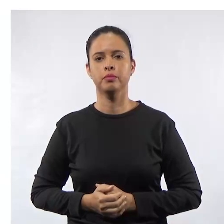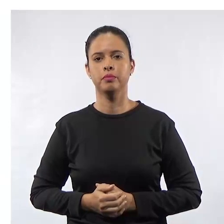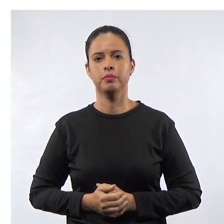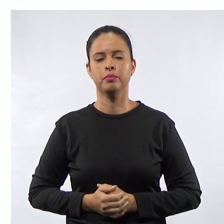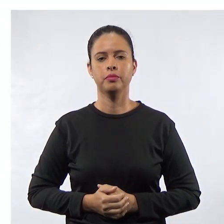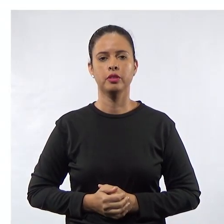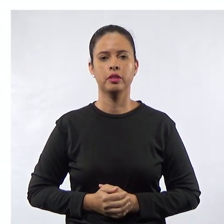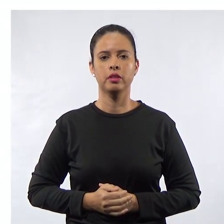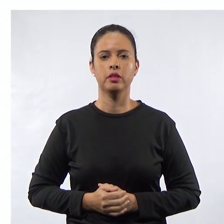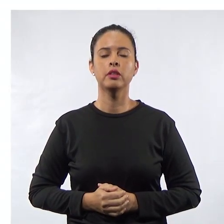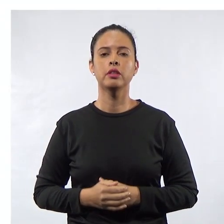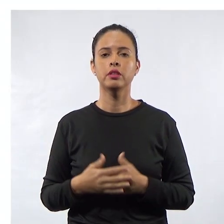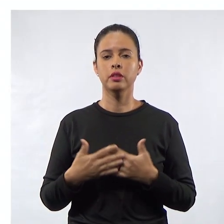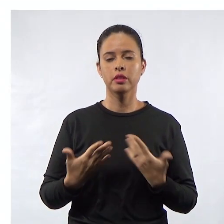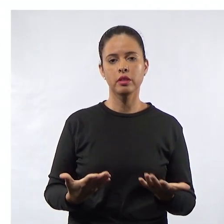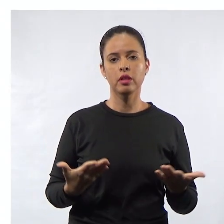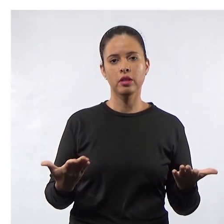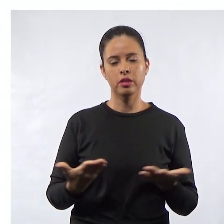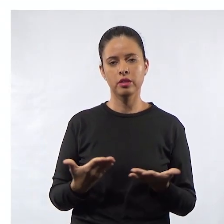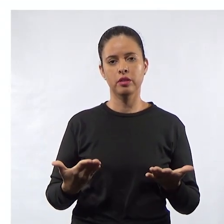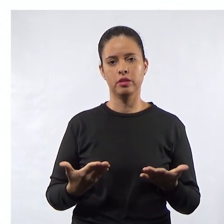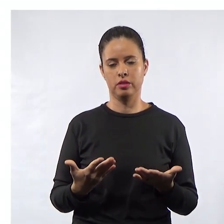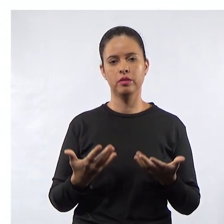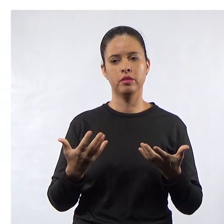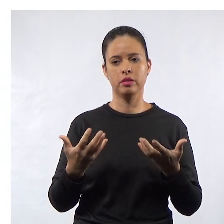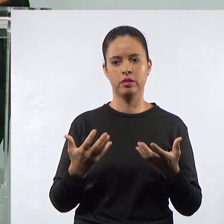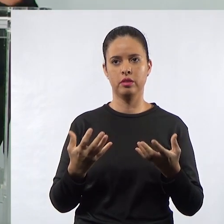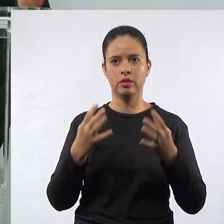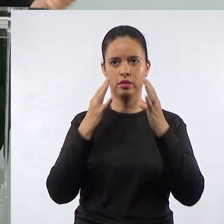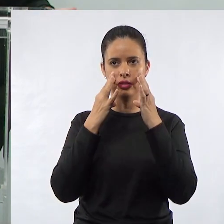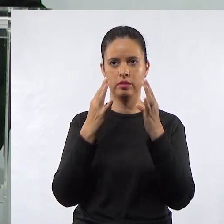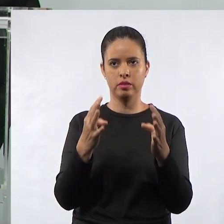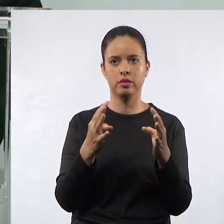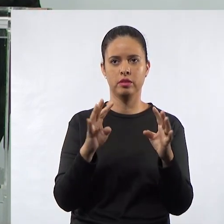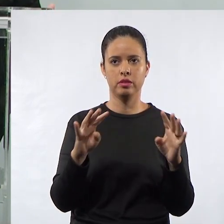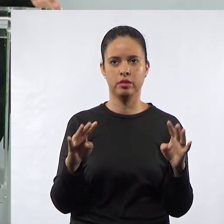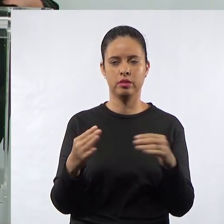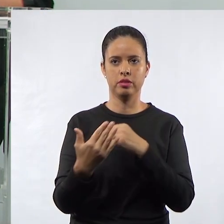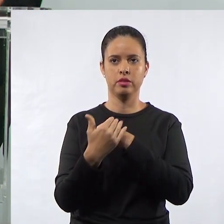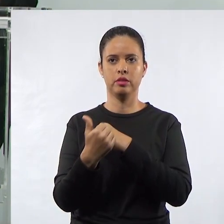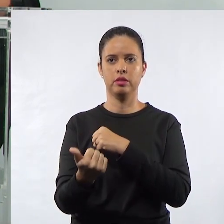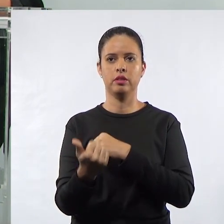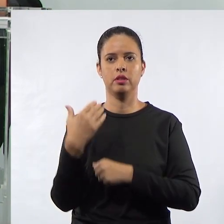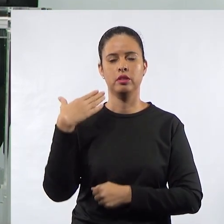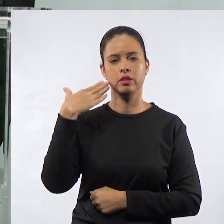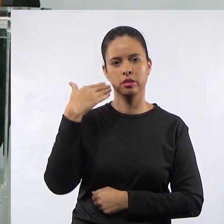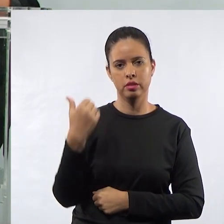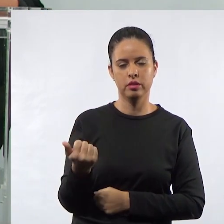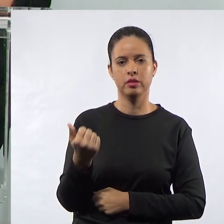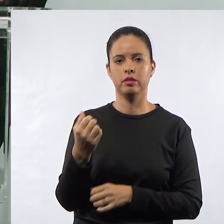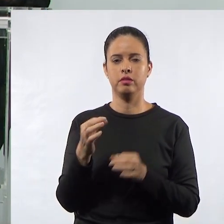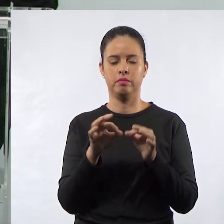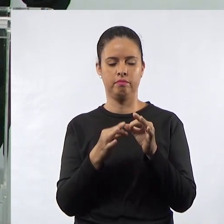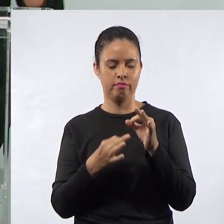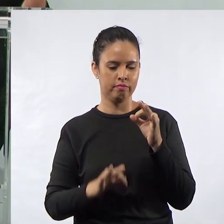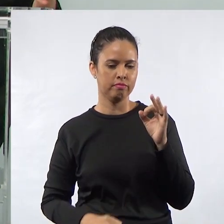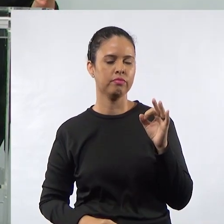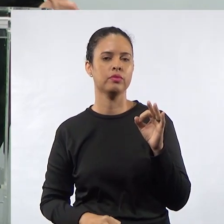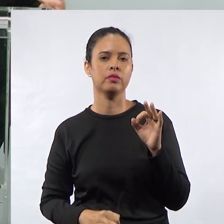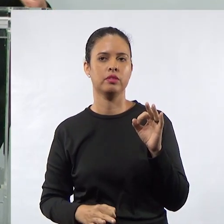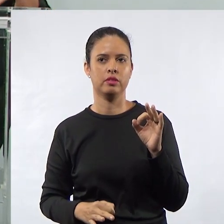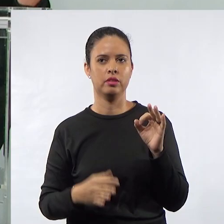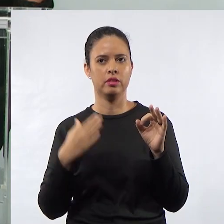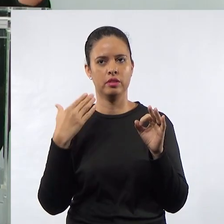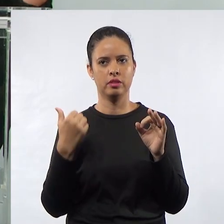ok? E aqui eu quero te chamar aqui para a tela comigo. Sabemos que a aula é